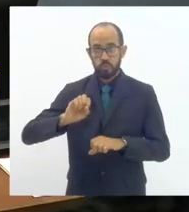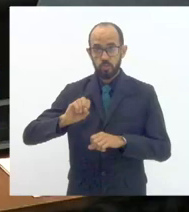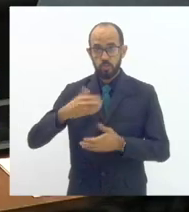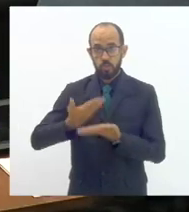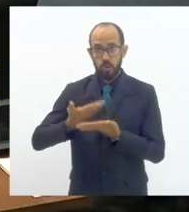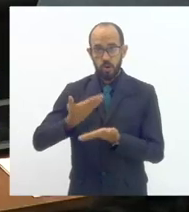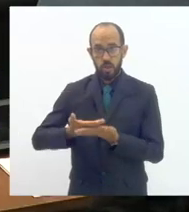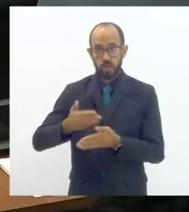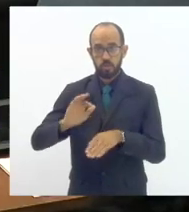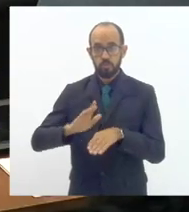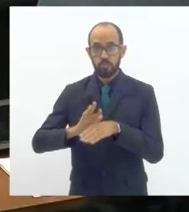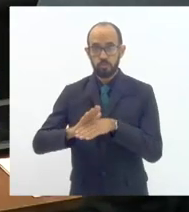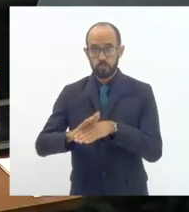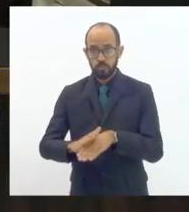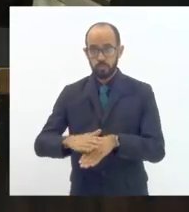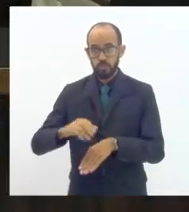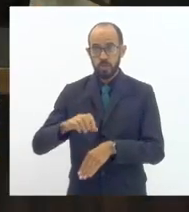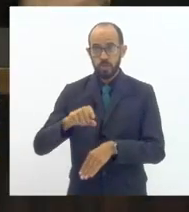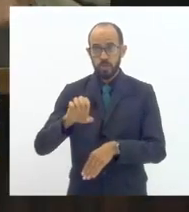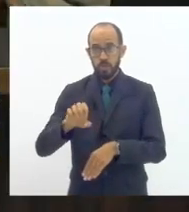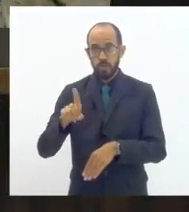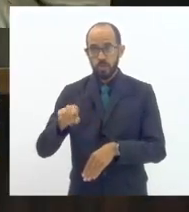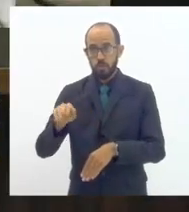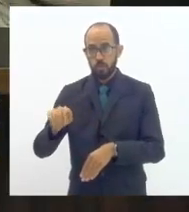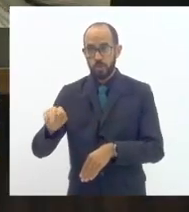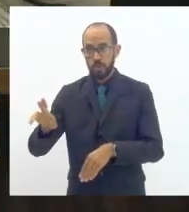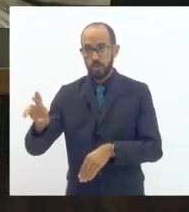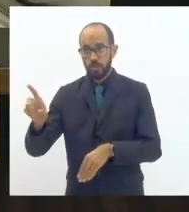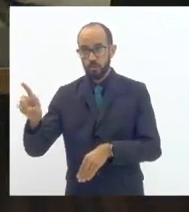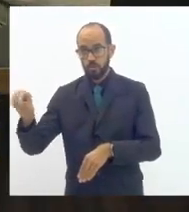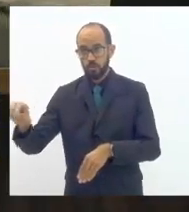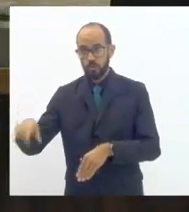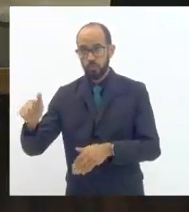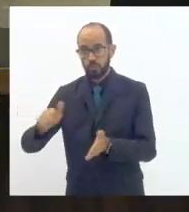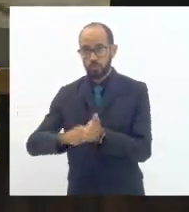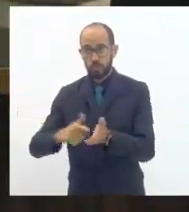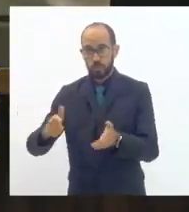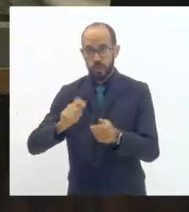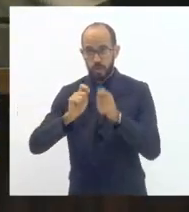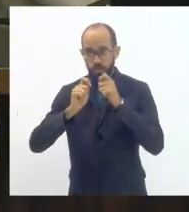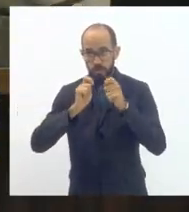Caxias. Eduardo Richas, jornalista da TV Interior.